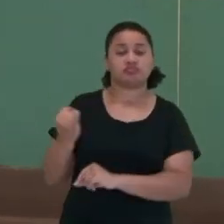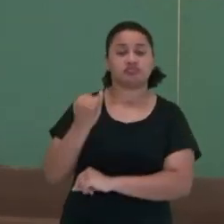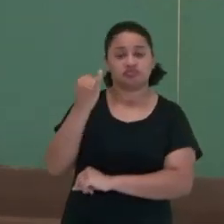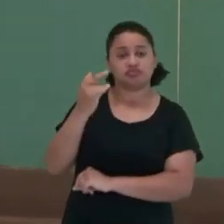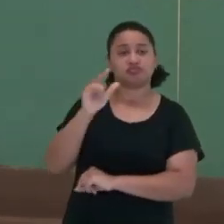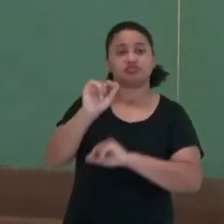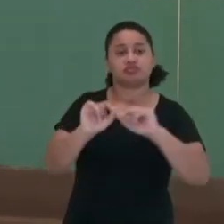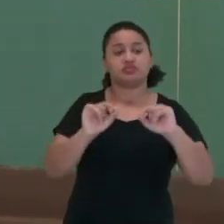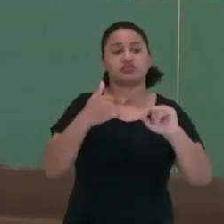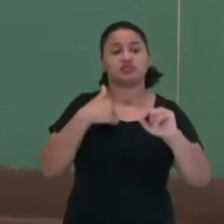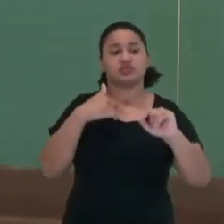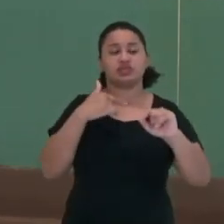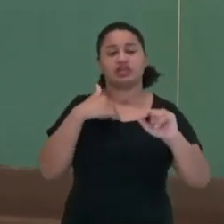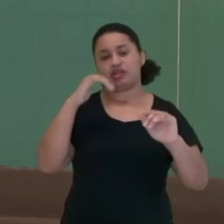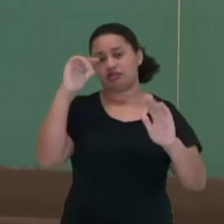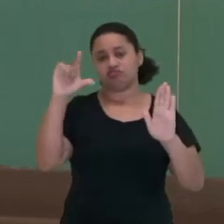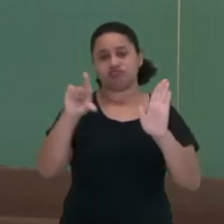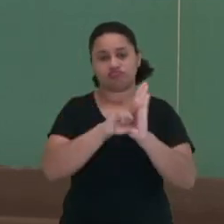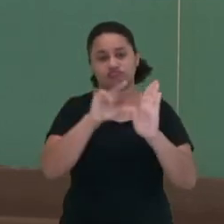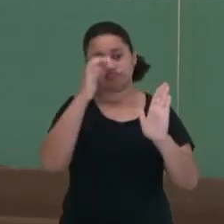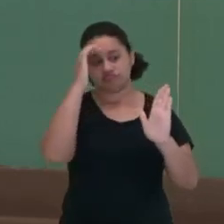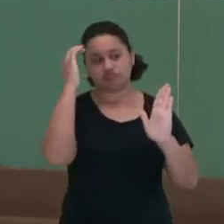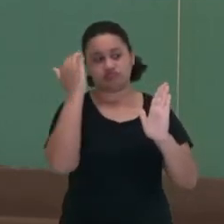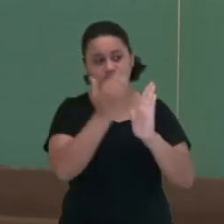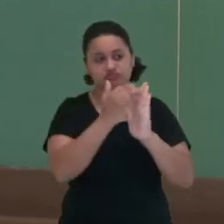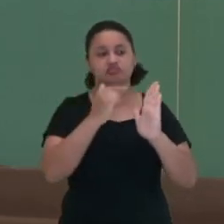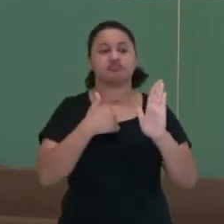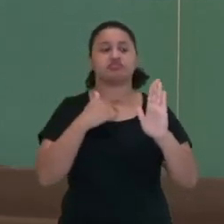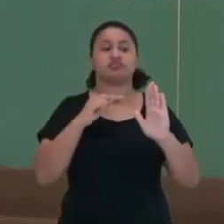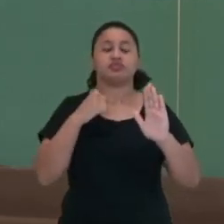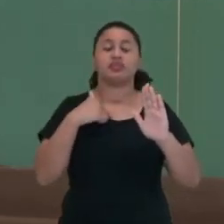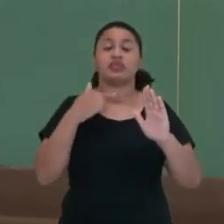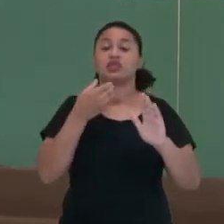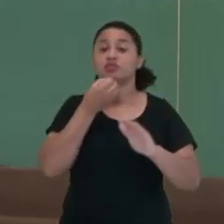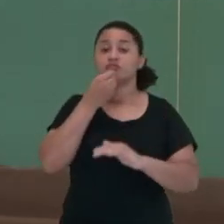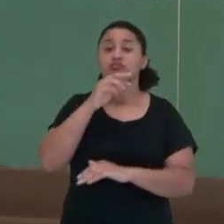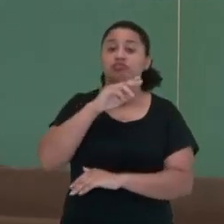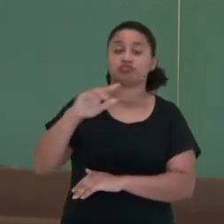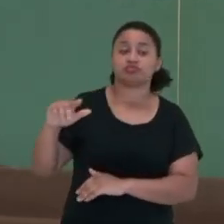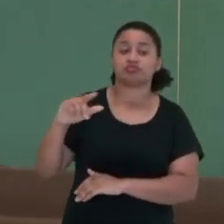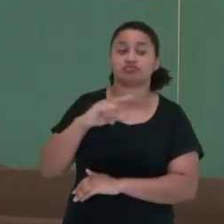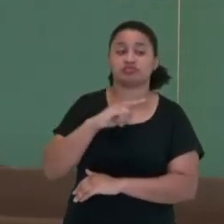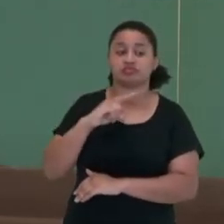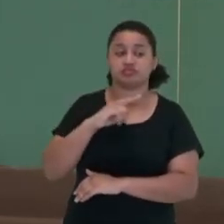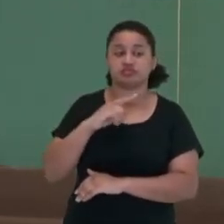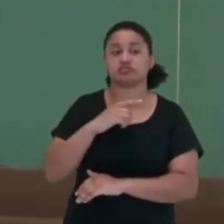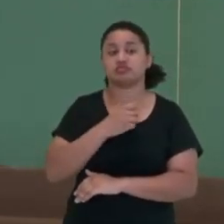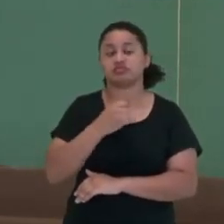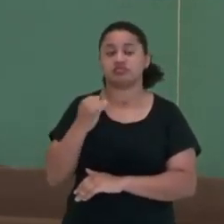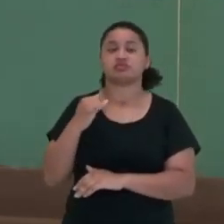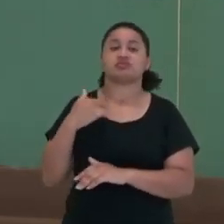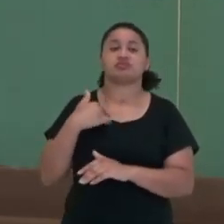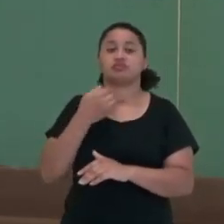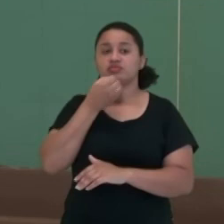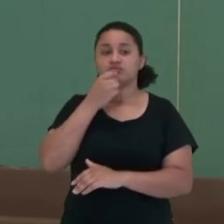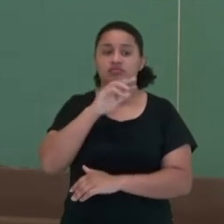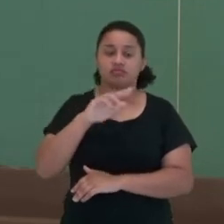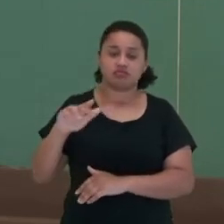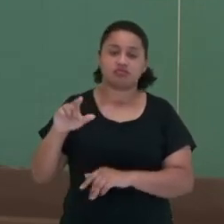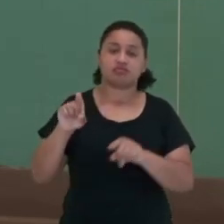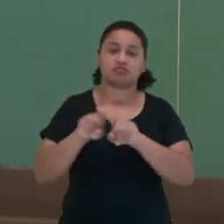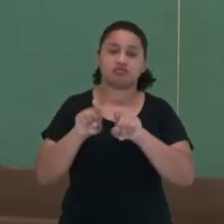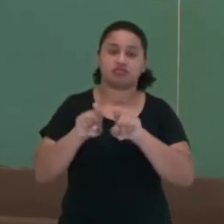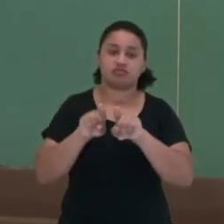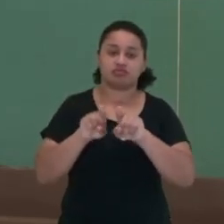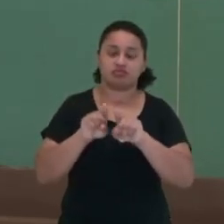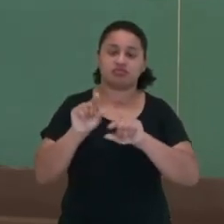da formalização do empreendimento, a gente falou todas as vantagens ali, ou melhor, algumas das vantagens. Falamos que os custos